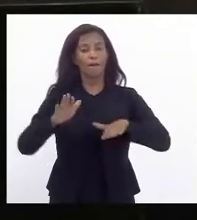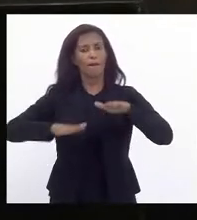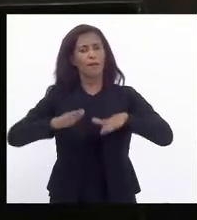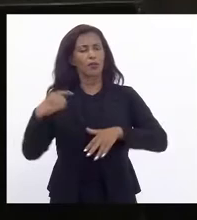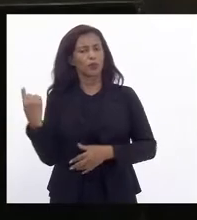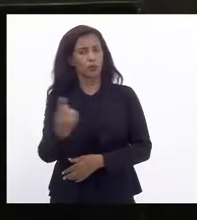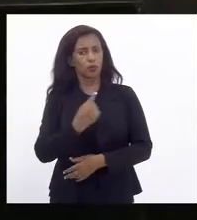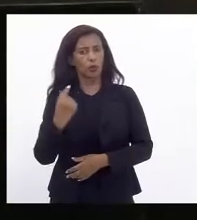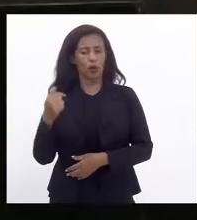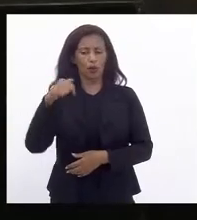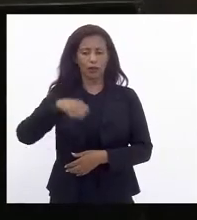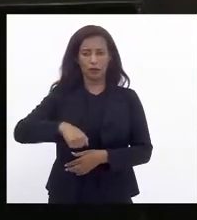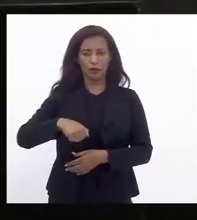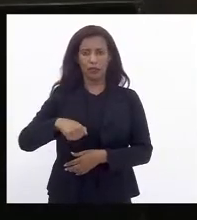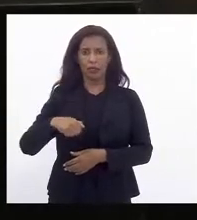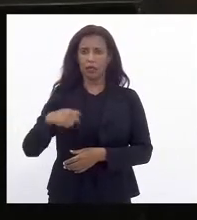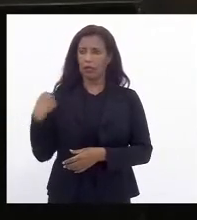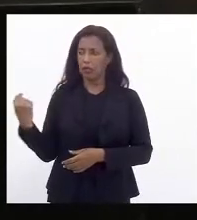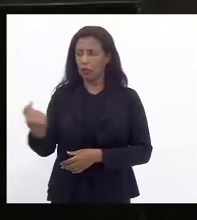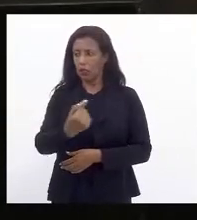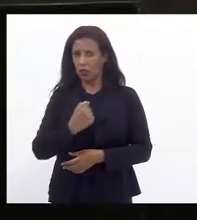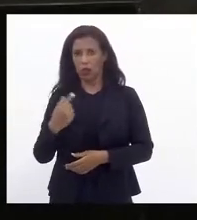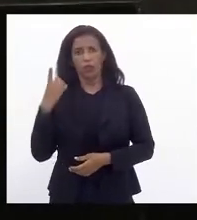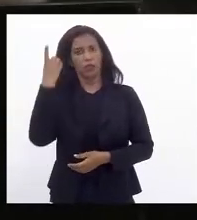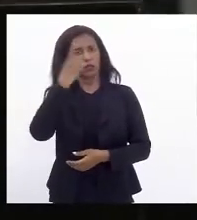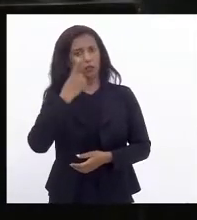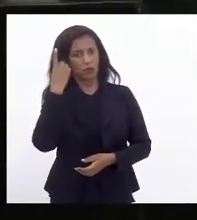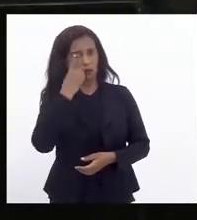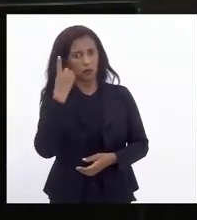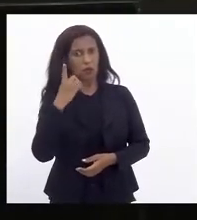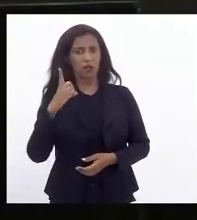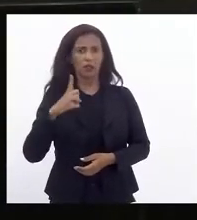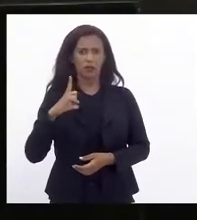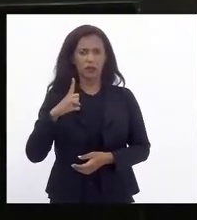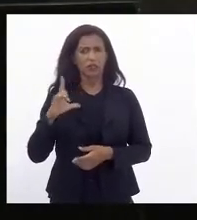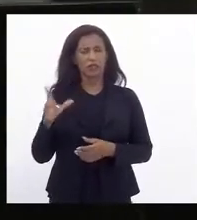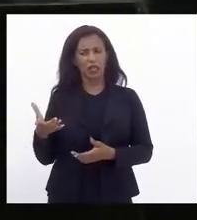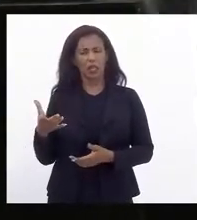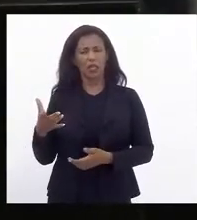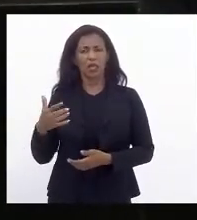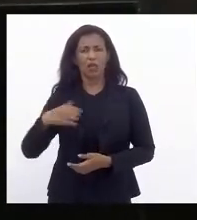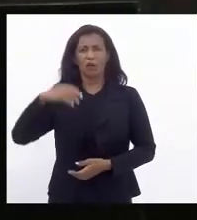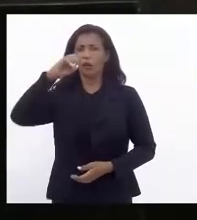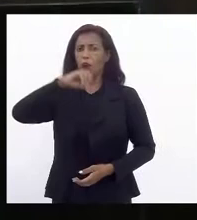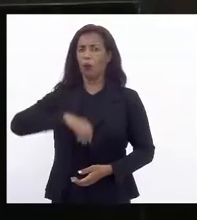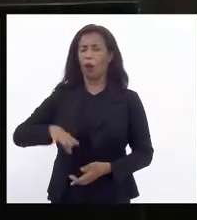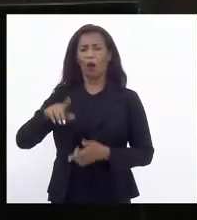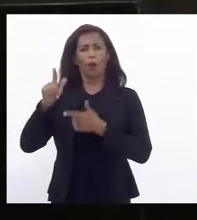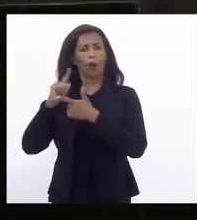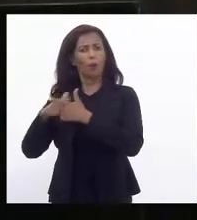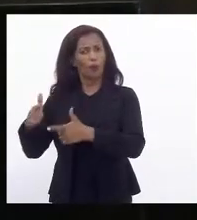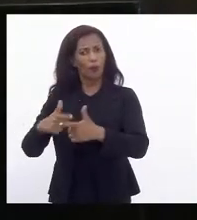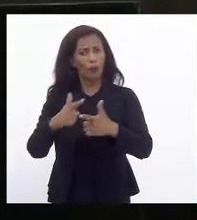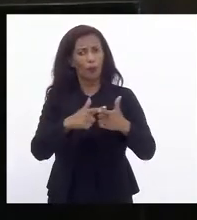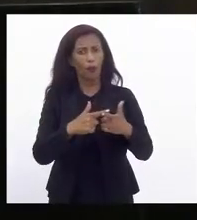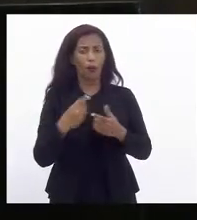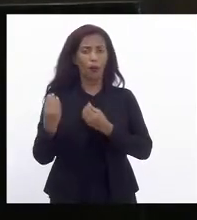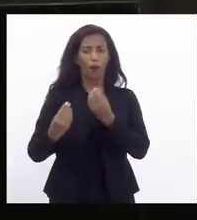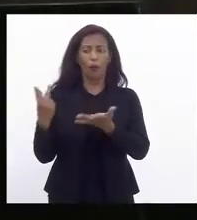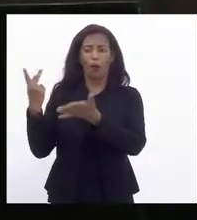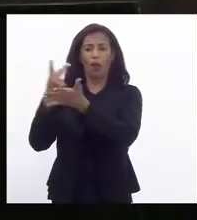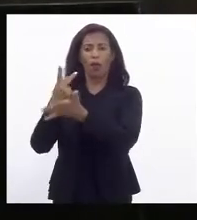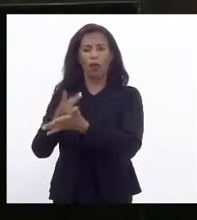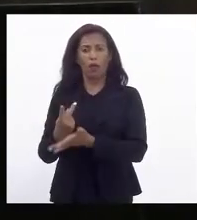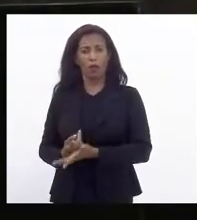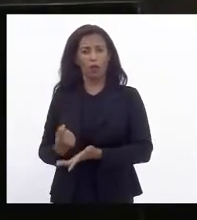nós aqui, entre nossos pares, deputados e deputadas, há aqueles que encaram a menstruação como um problema, como um erro que deve